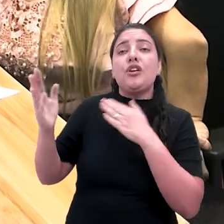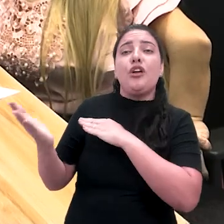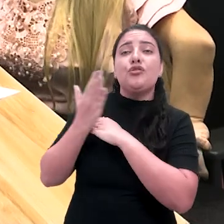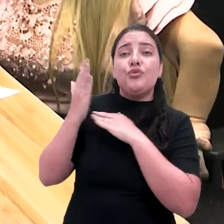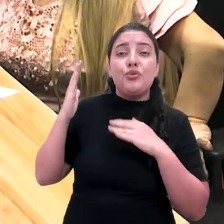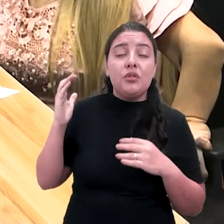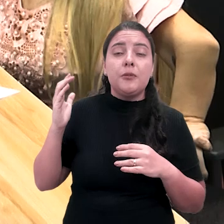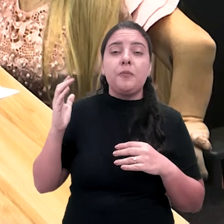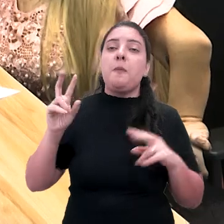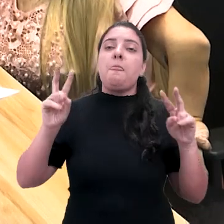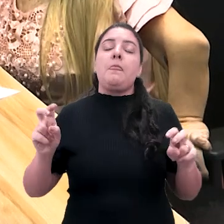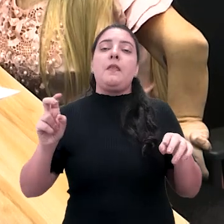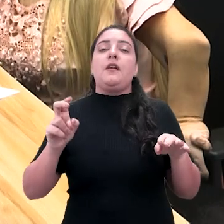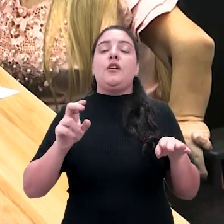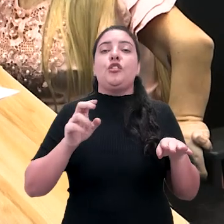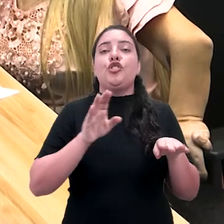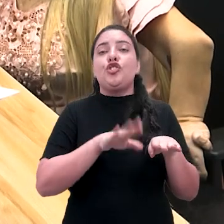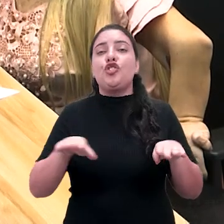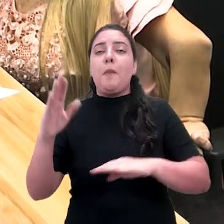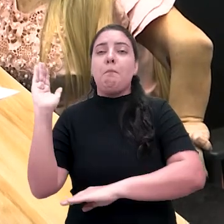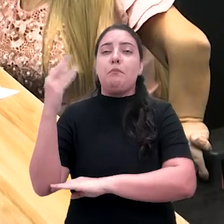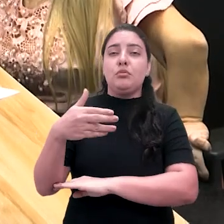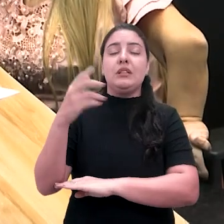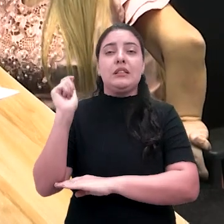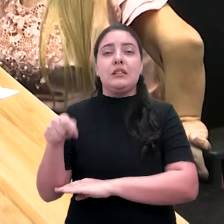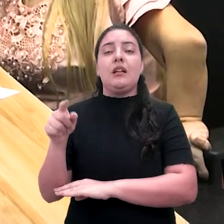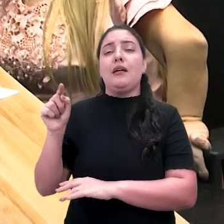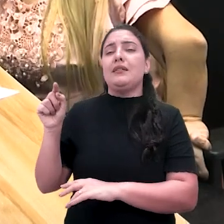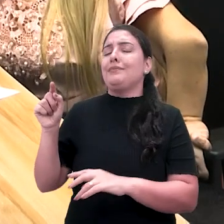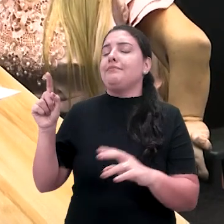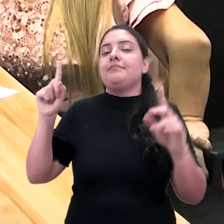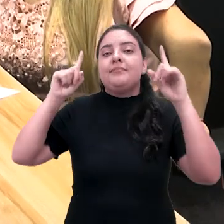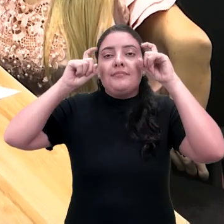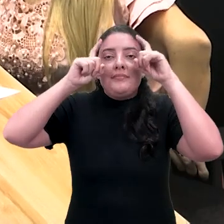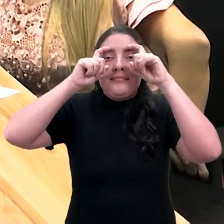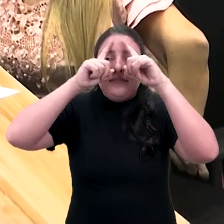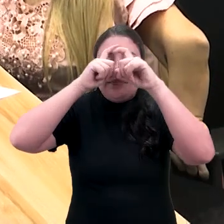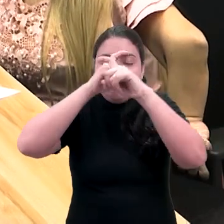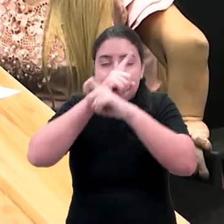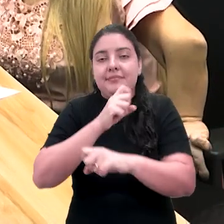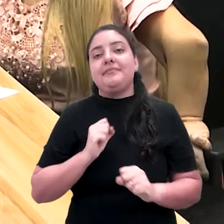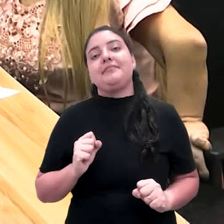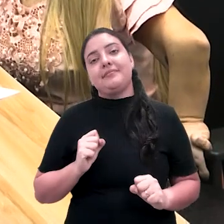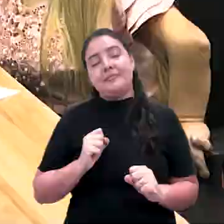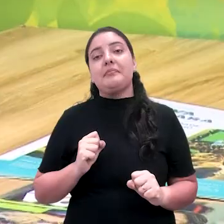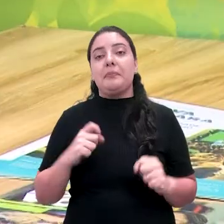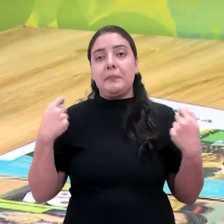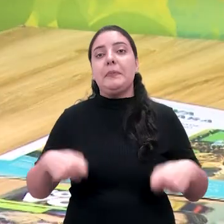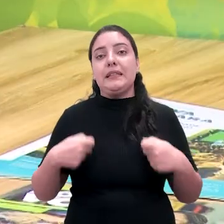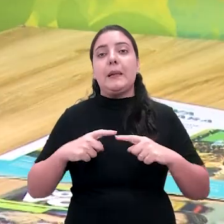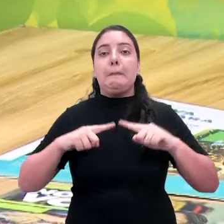A cancela do estacionamento de um shopping. Será que eu vou ter como apertar? Menino, olha. Pra gente sair de casa é todo um